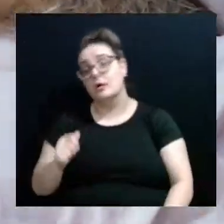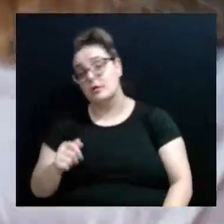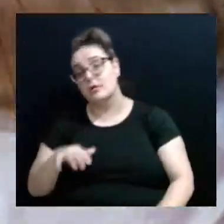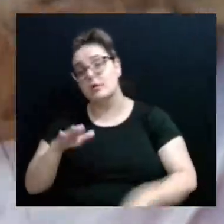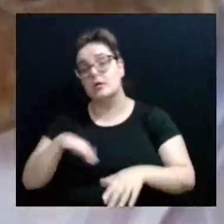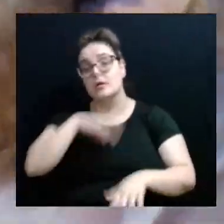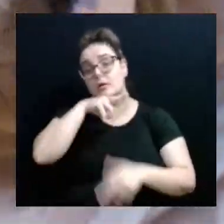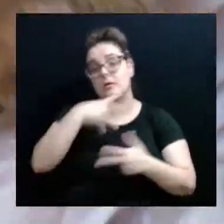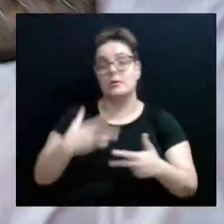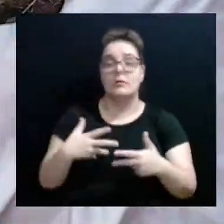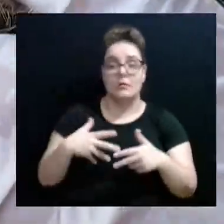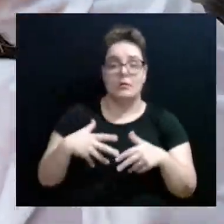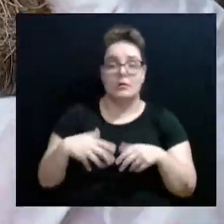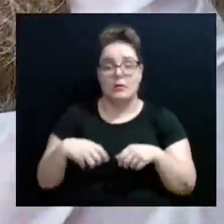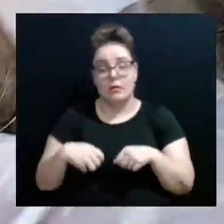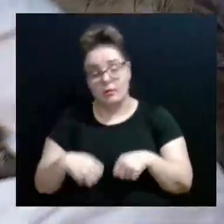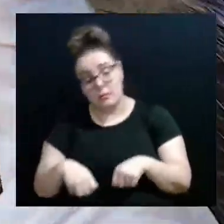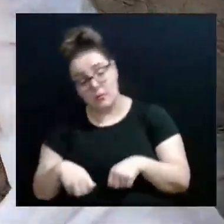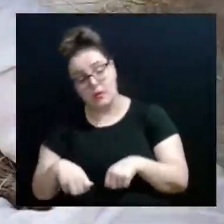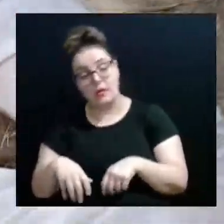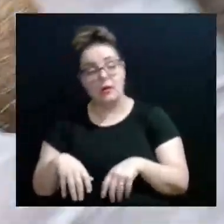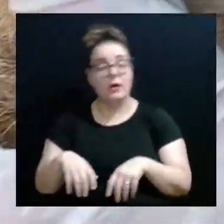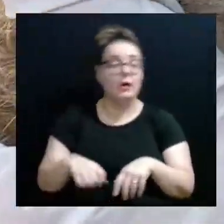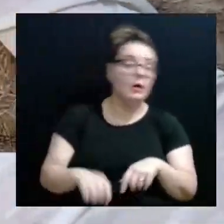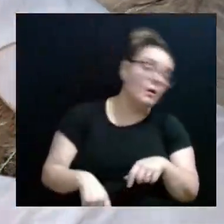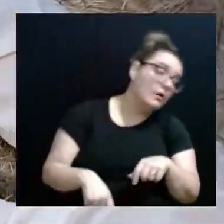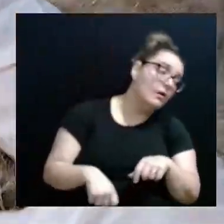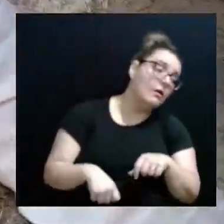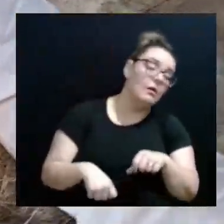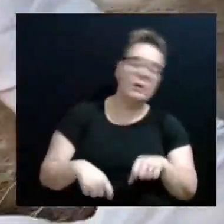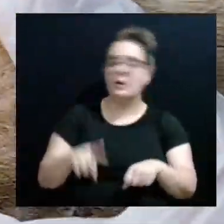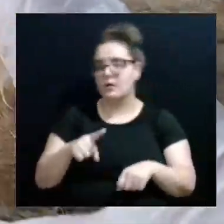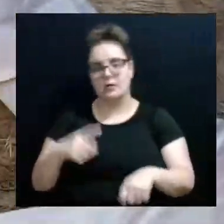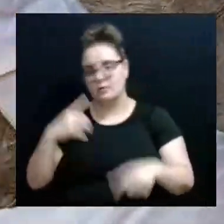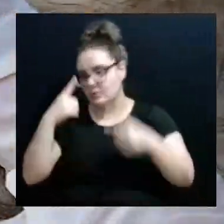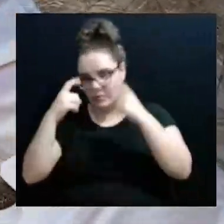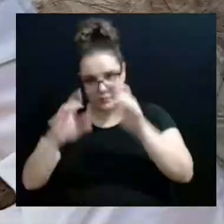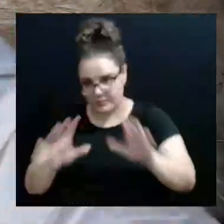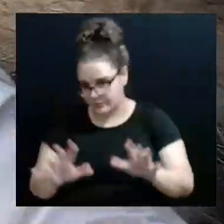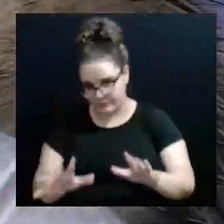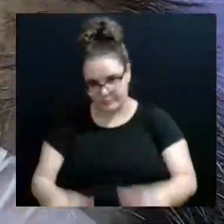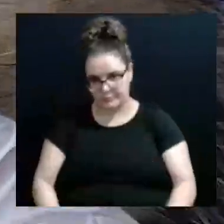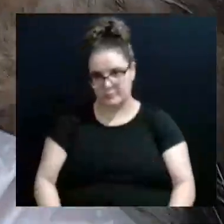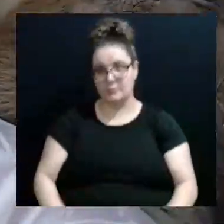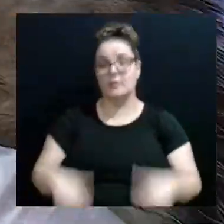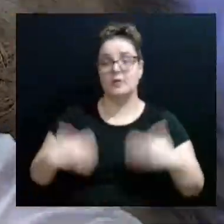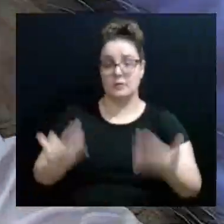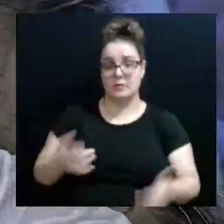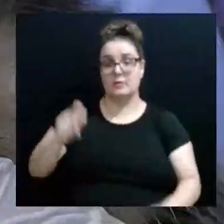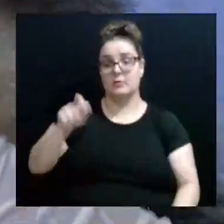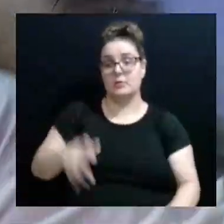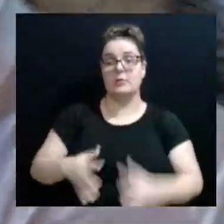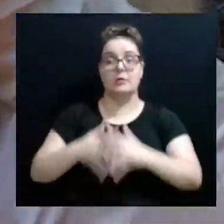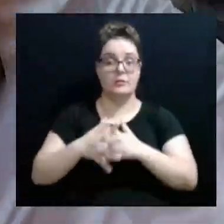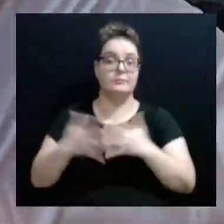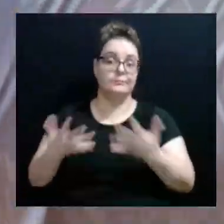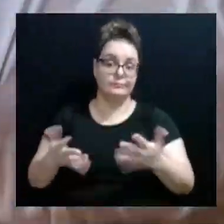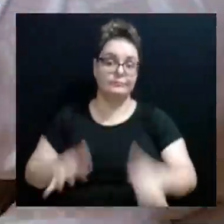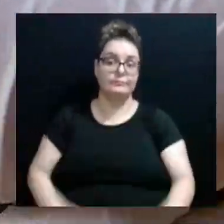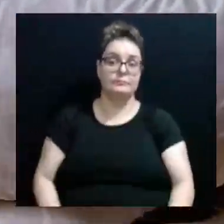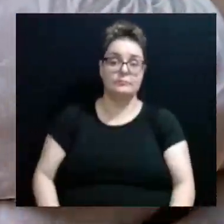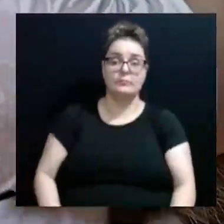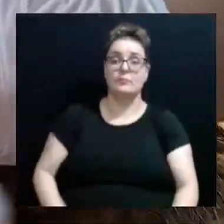meio bobão, letárgico, nem é agressivo, tá? Mas então a pessoa já confunde com isso. Mas o que